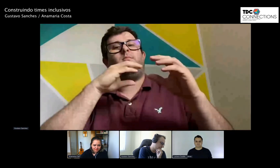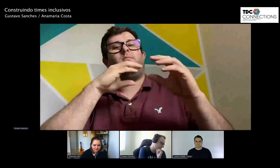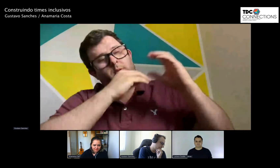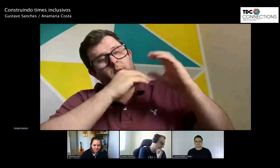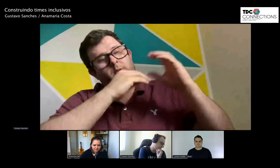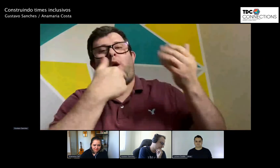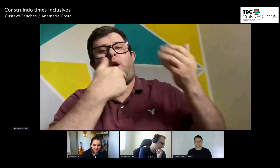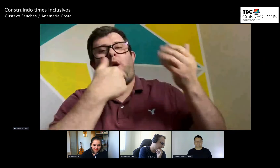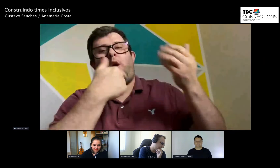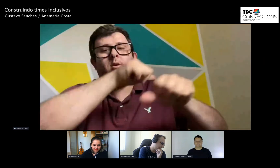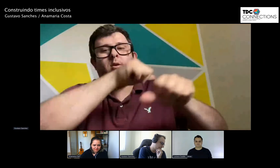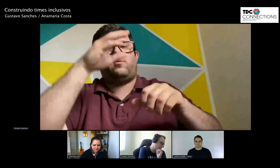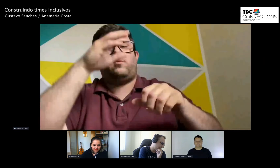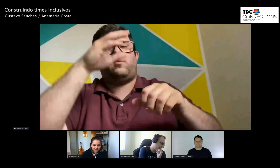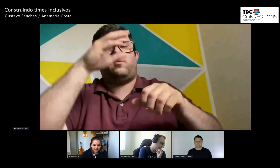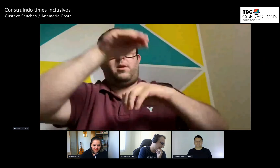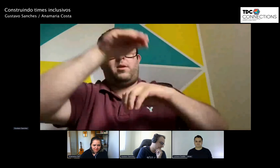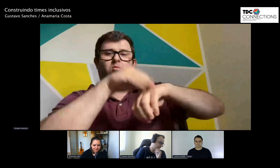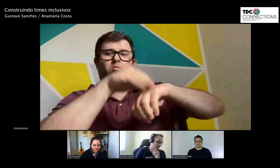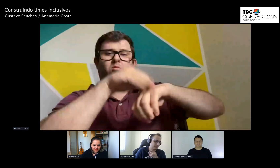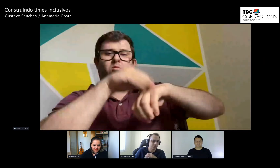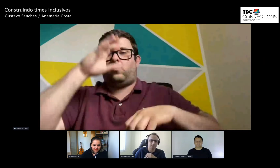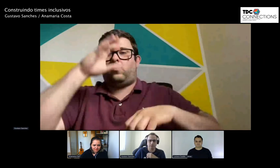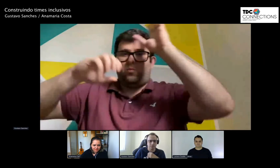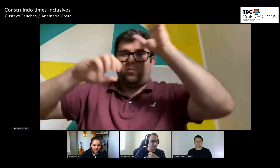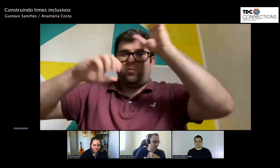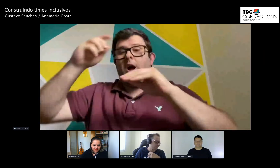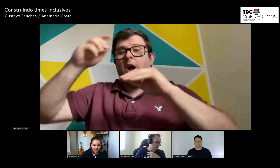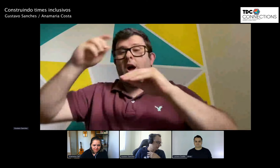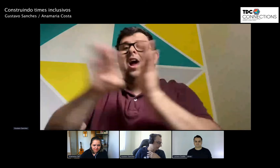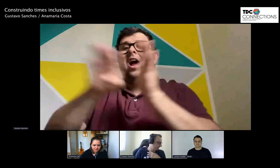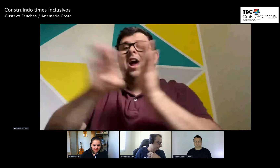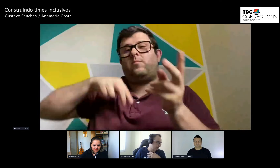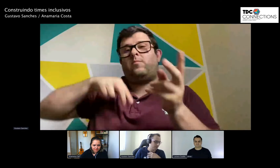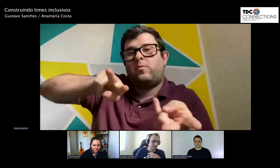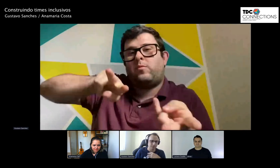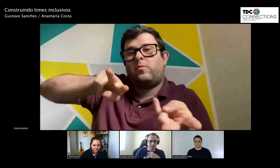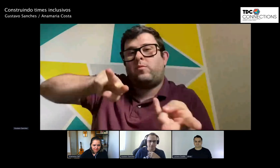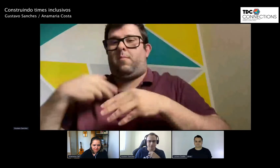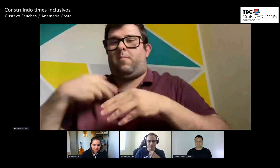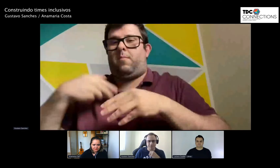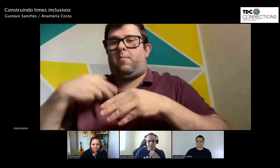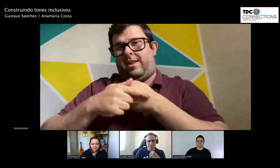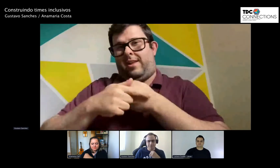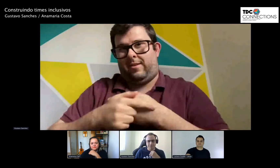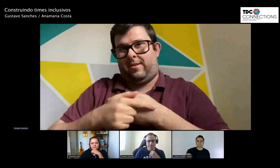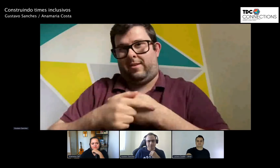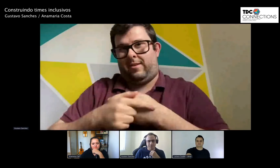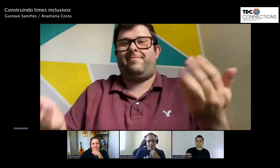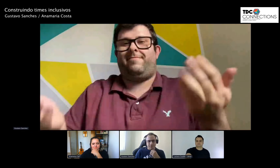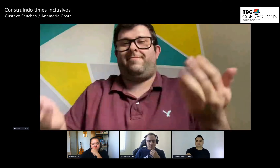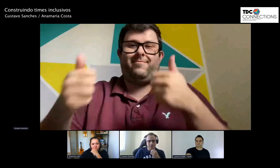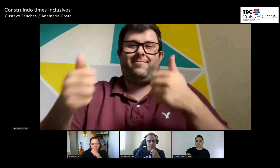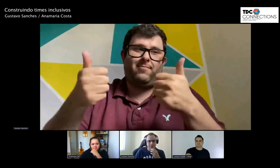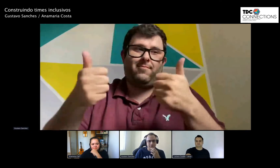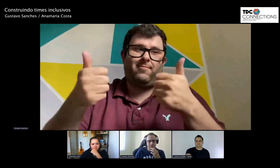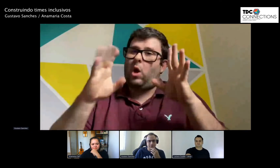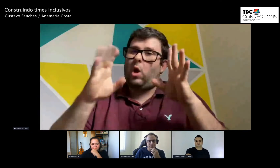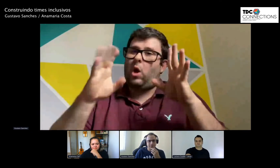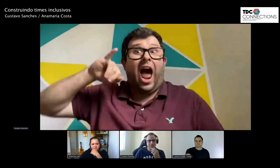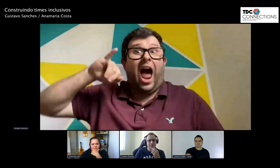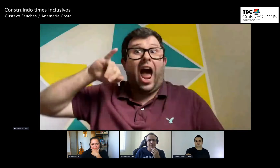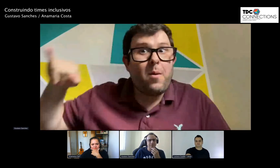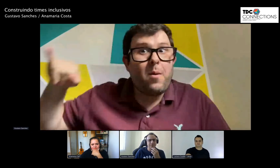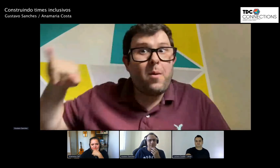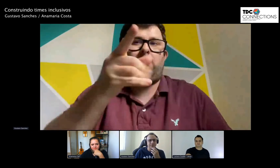prontificou com muita comunicação, troca, aprendizado, ensinos, e para essa troca acontecer, essa troca de papel.